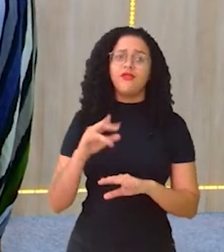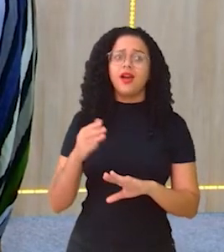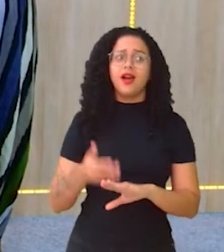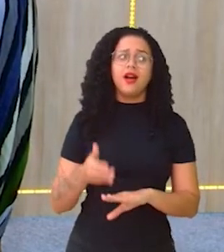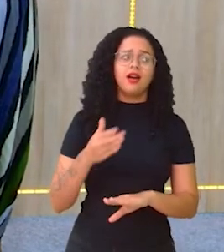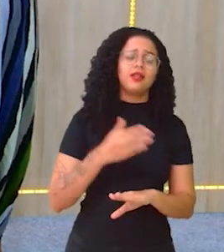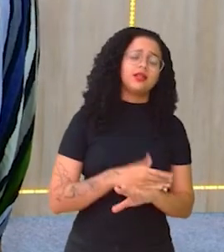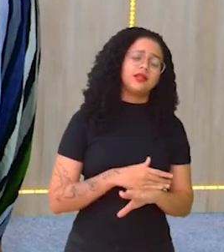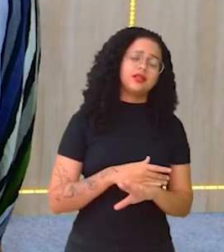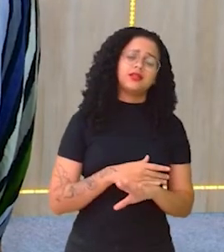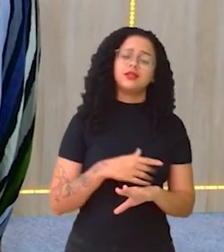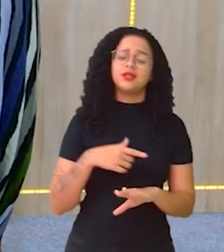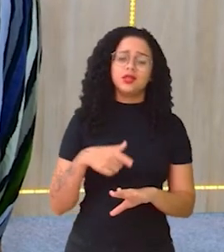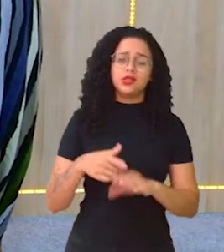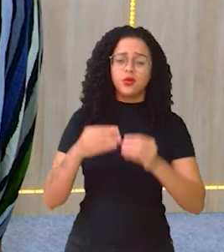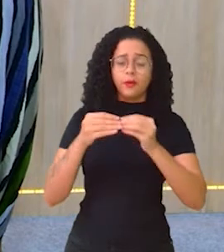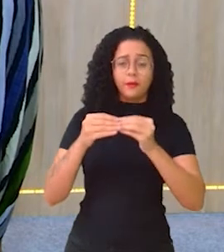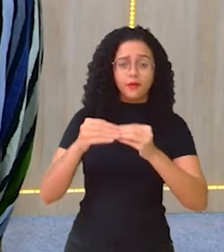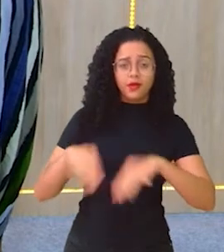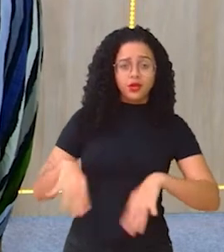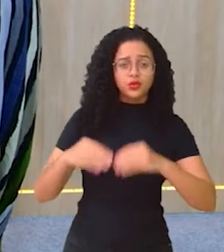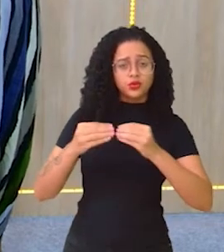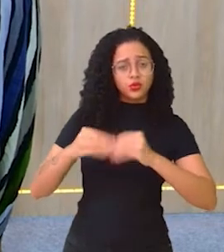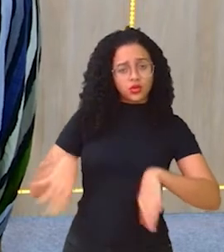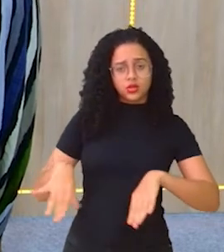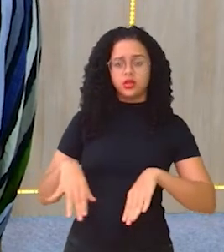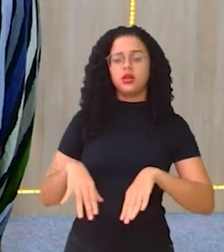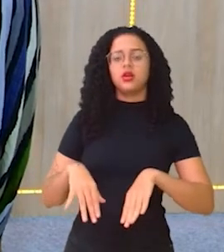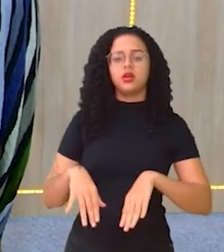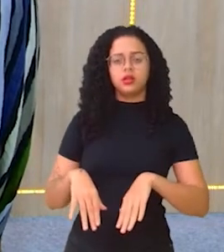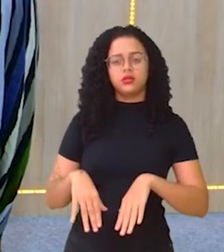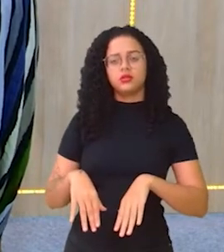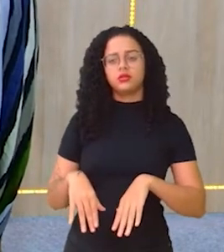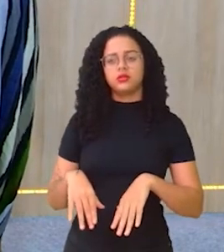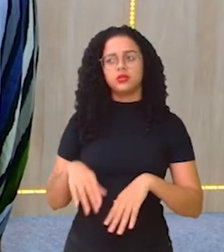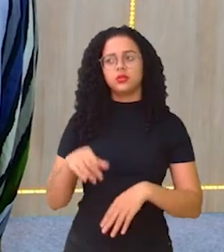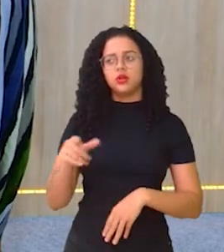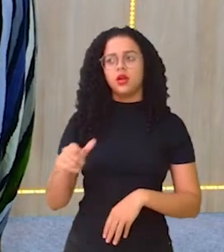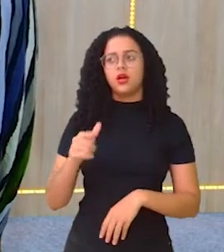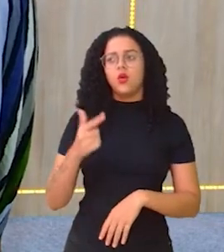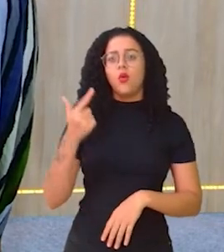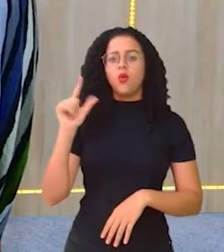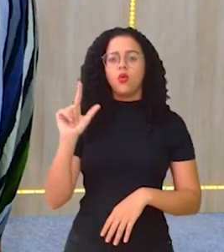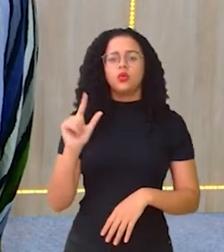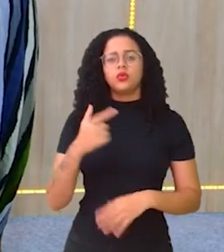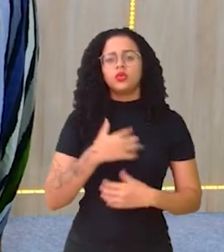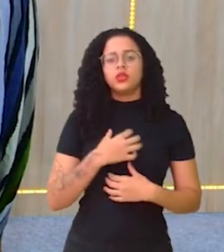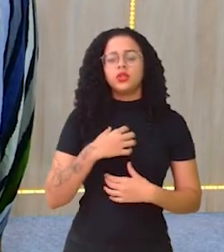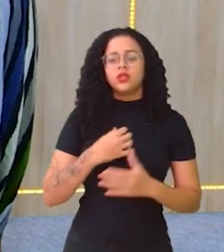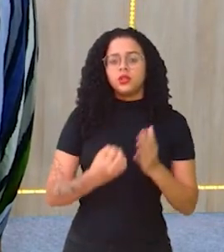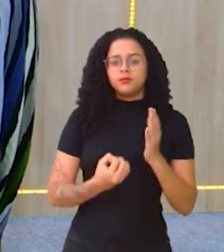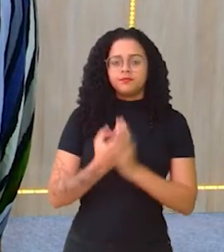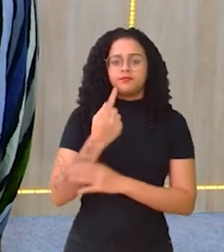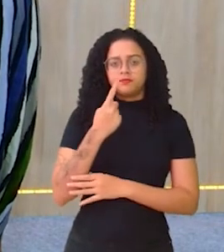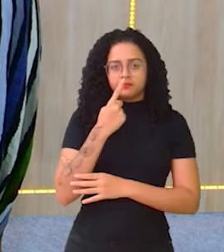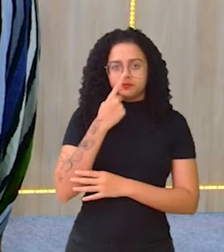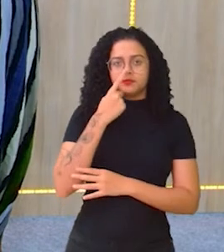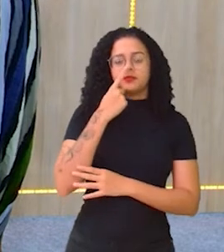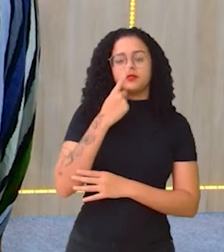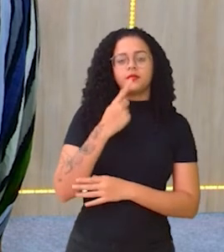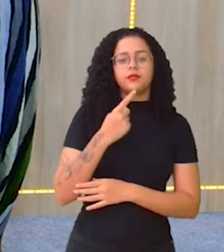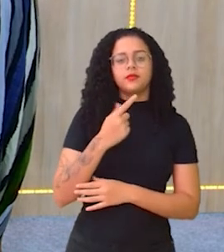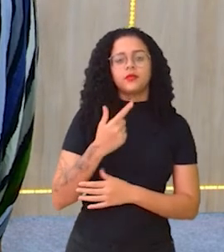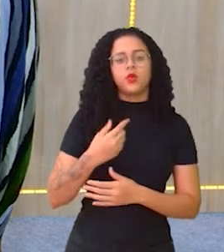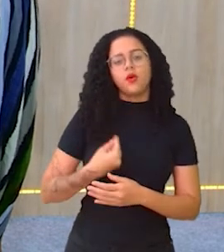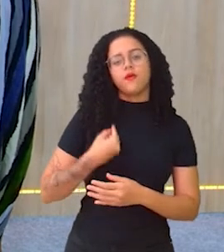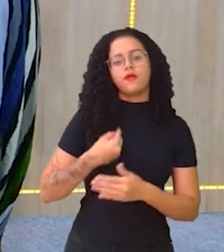aí vai sendo prejudicial, muitas vezes, a outras formas de criar intimidade com as pessoas ao longo da